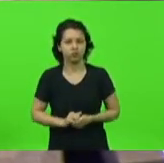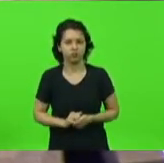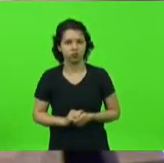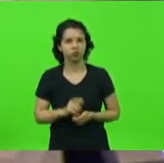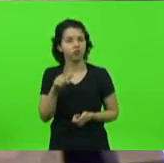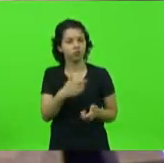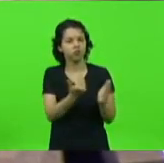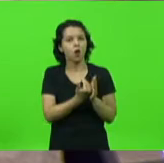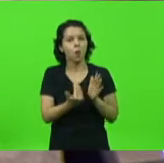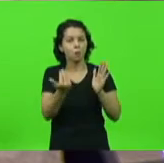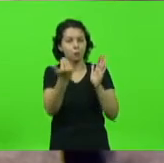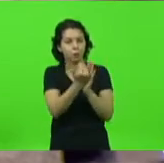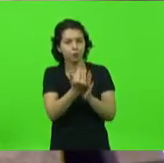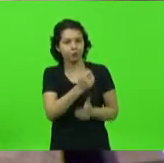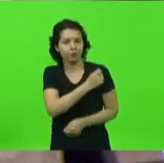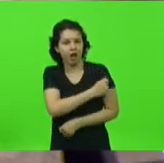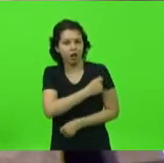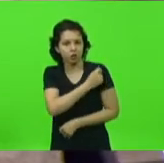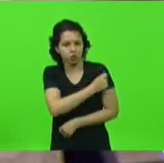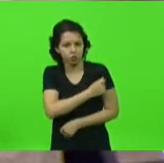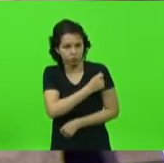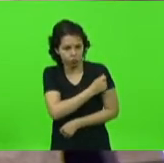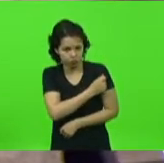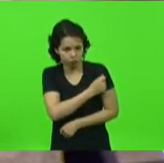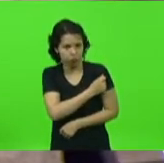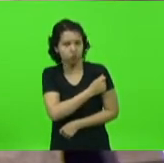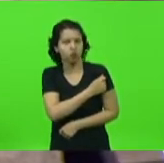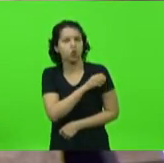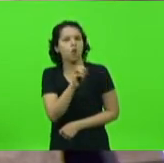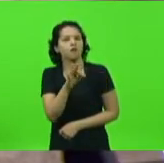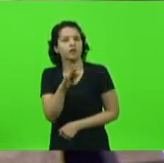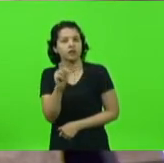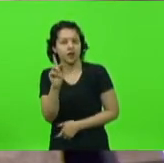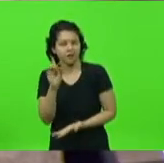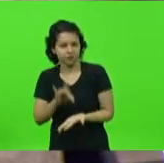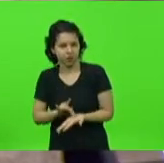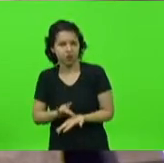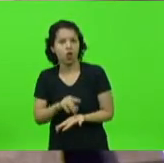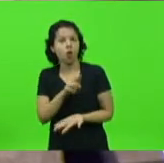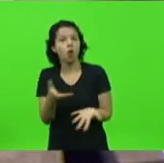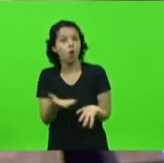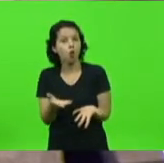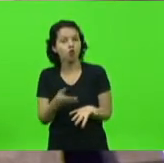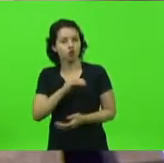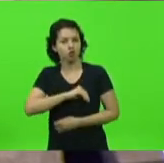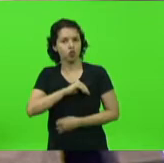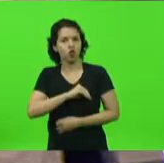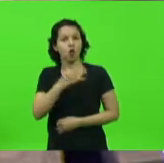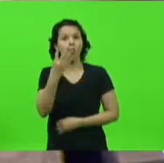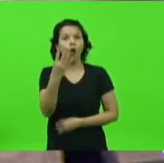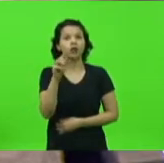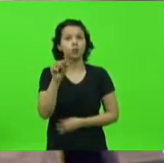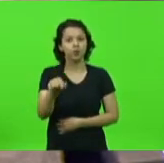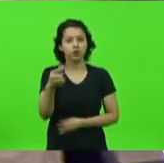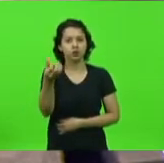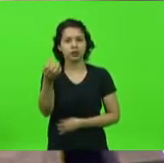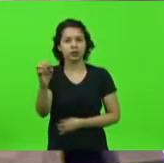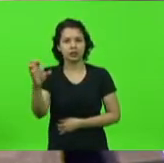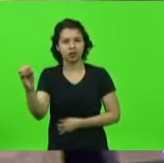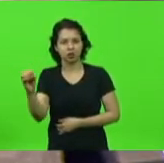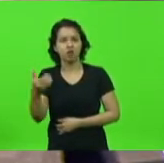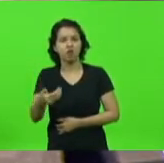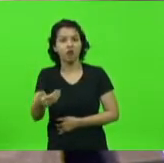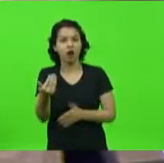para os alunos oficiais. Esses alunos hoje ganham R$ 4.700 e vão passar a receber